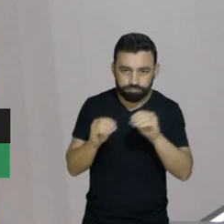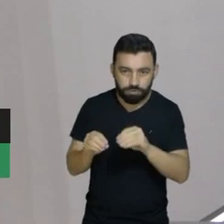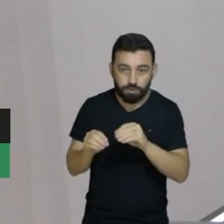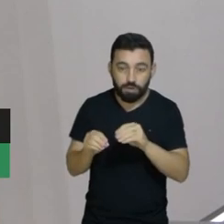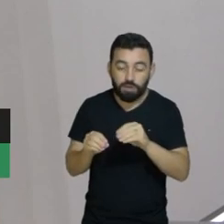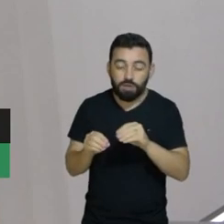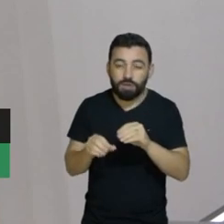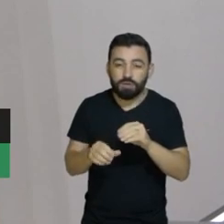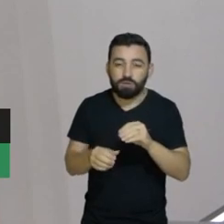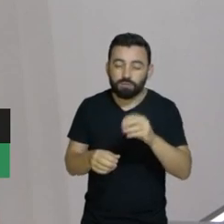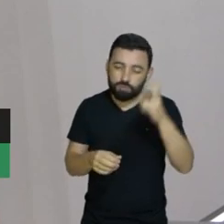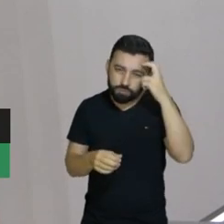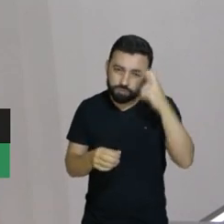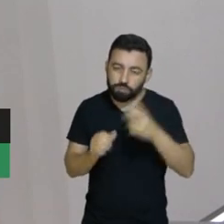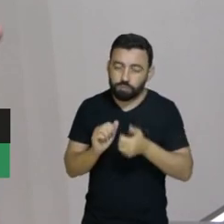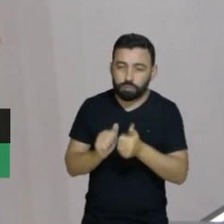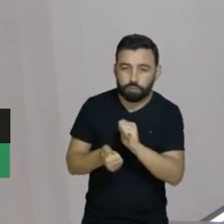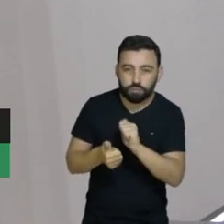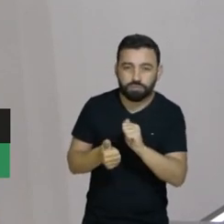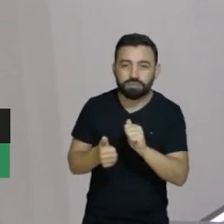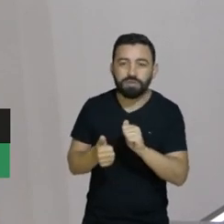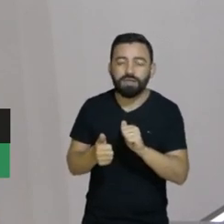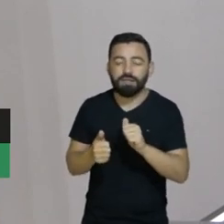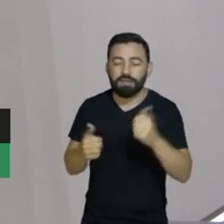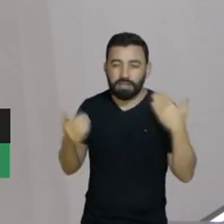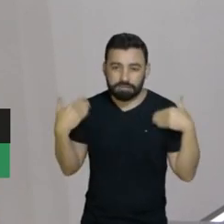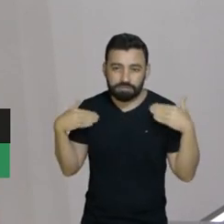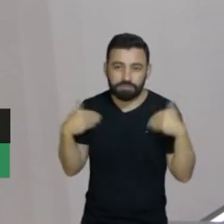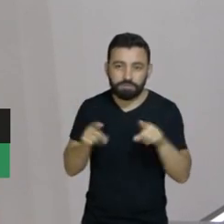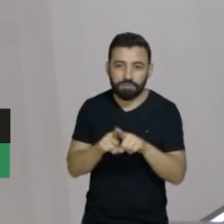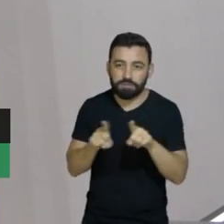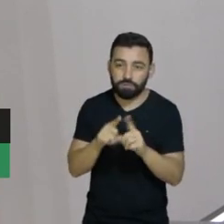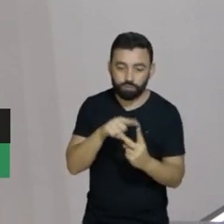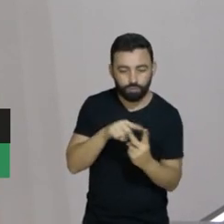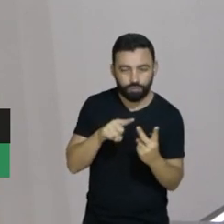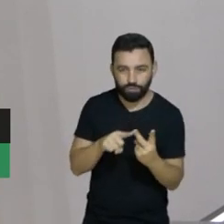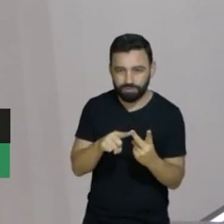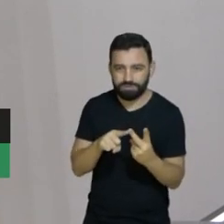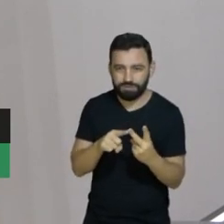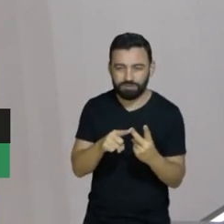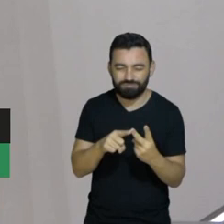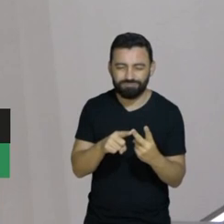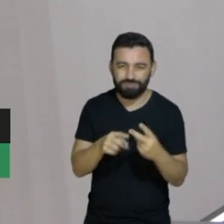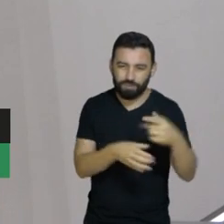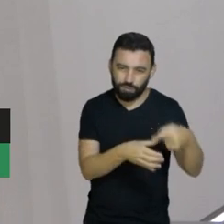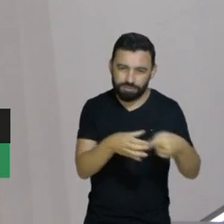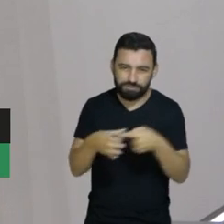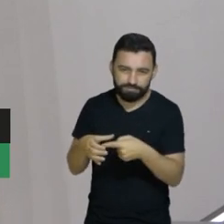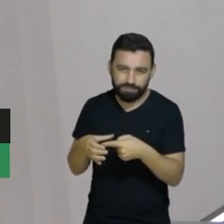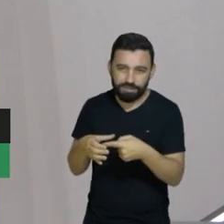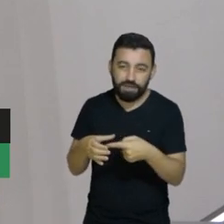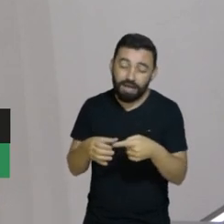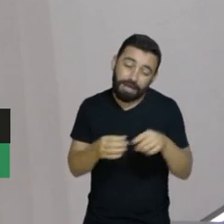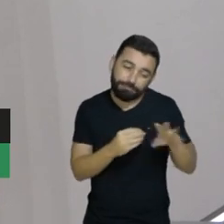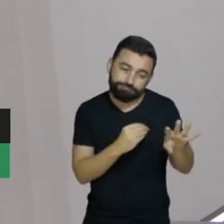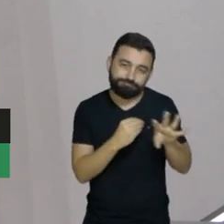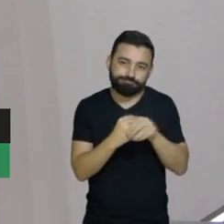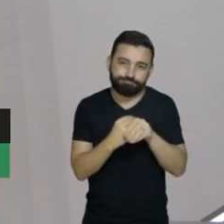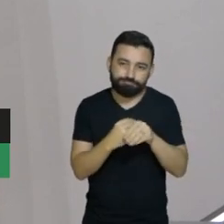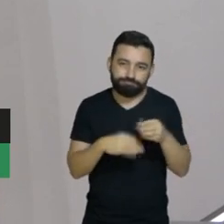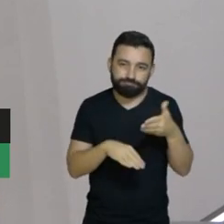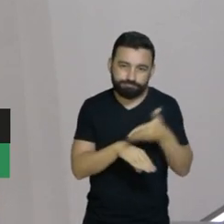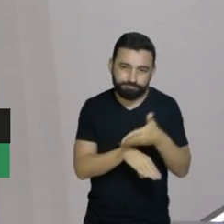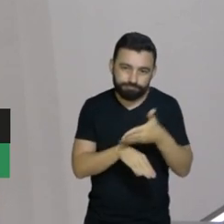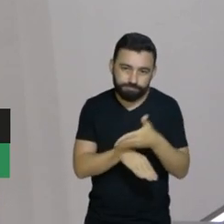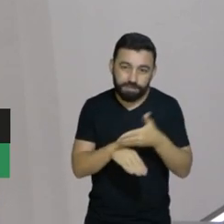Cultura, Desporto e Lazer, em duas comissões, e que acabou agregando à Comissão de Legislação Participativa a defesa